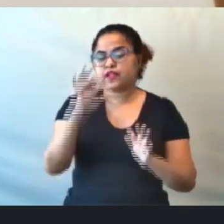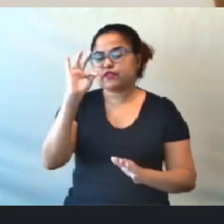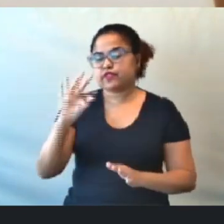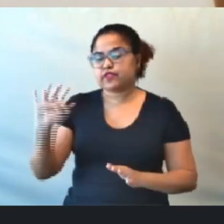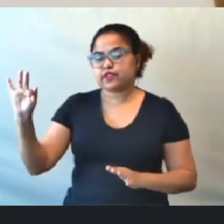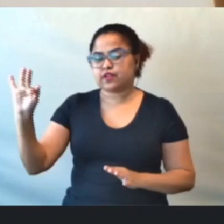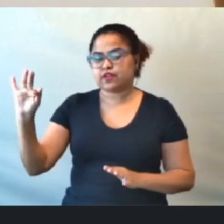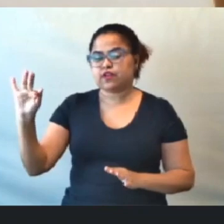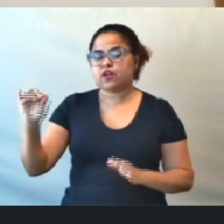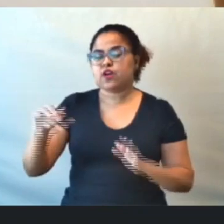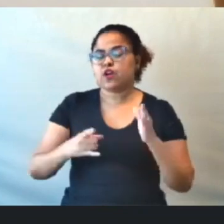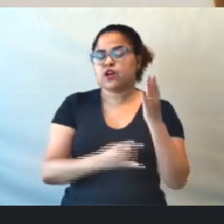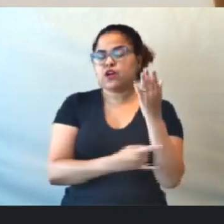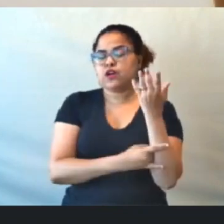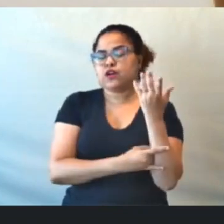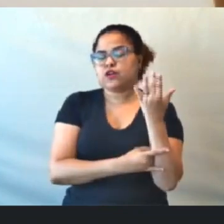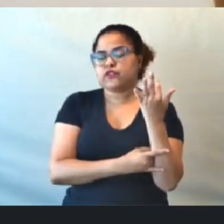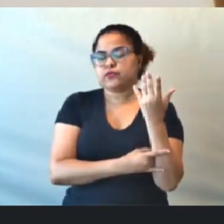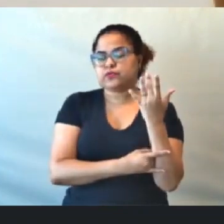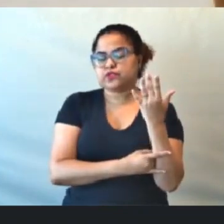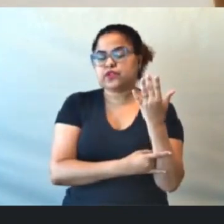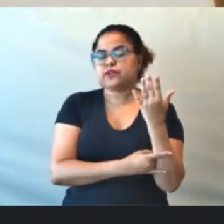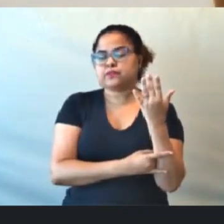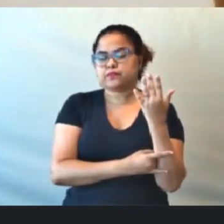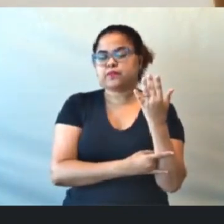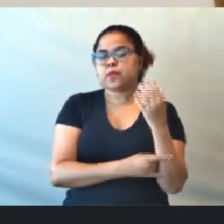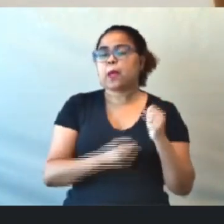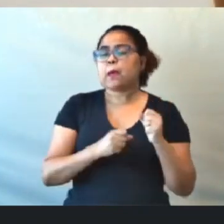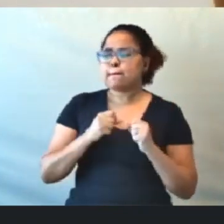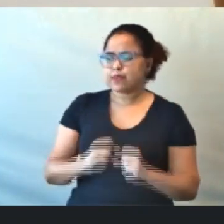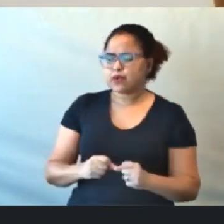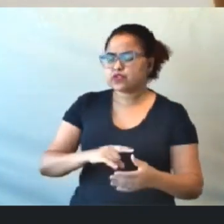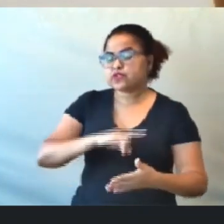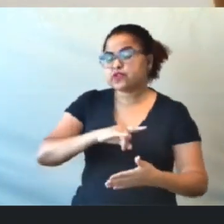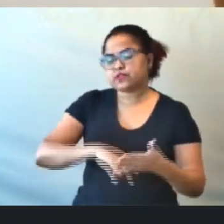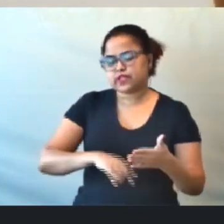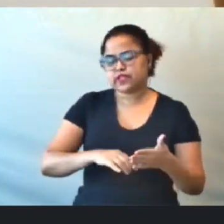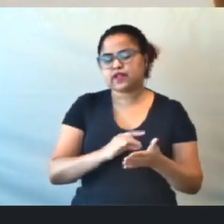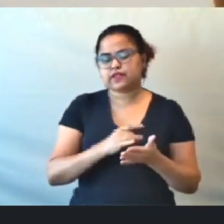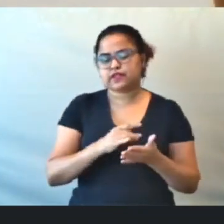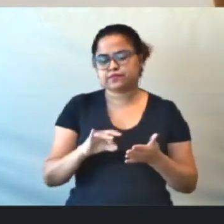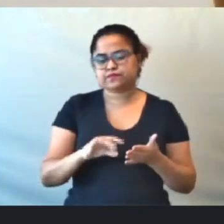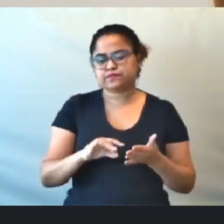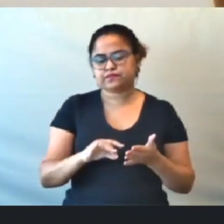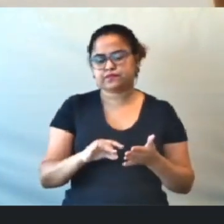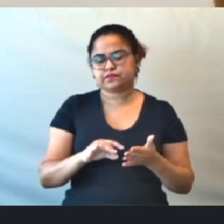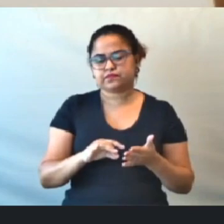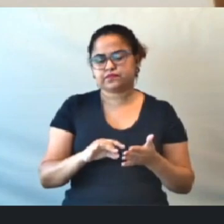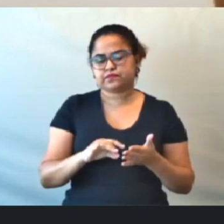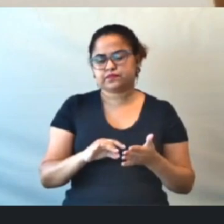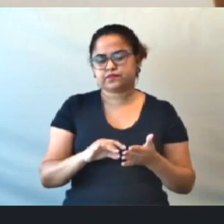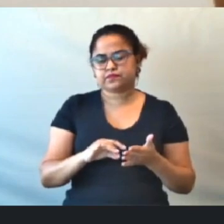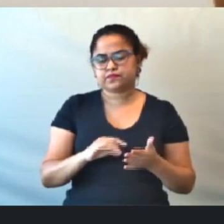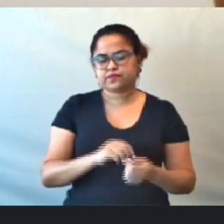de licitação devido ao seu conhecimento científico e também